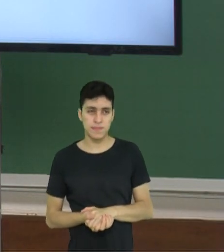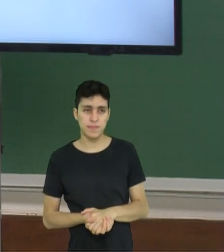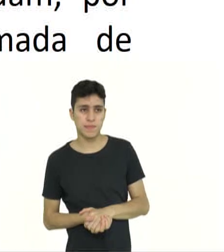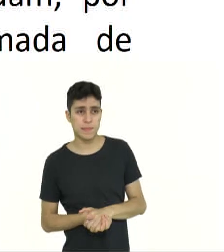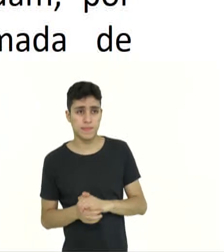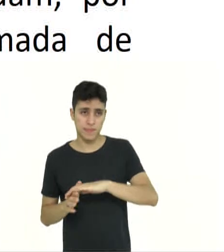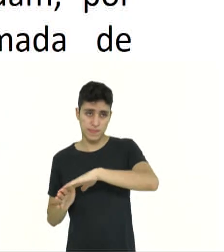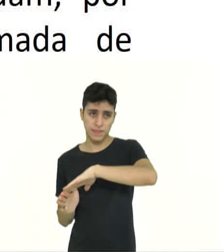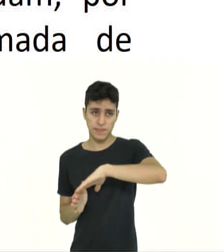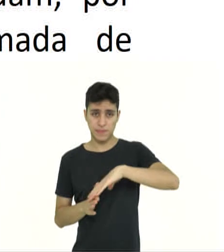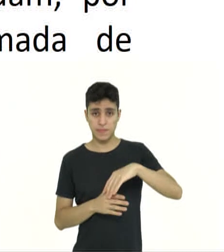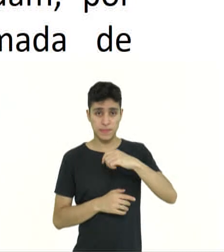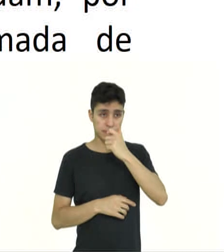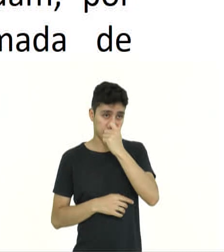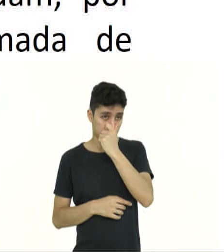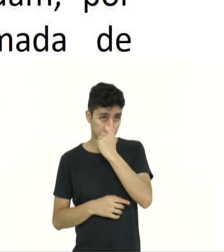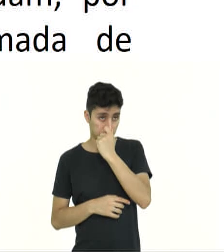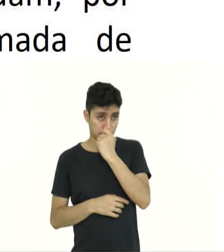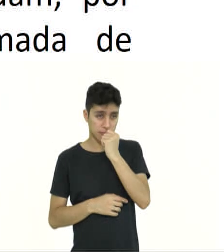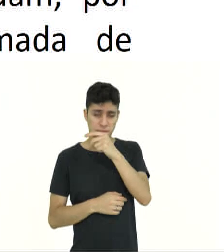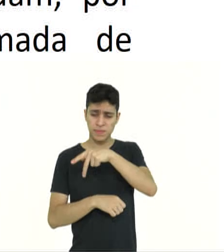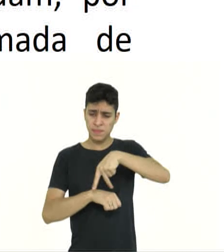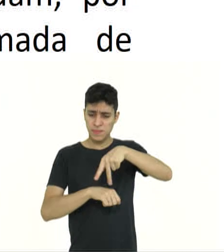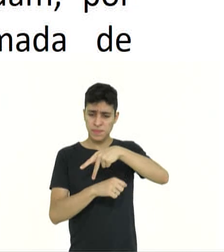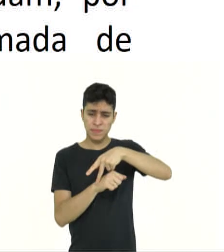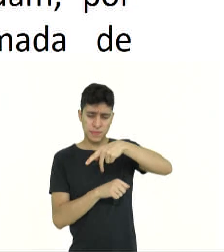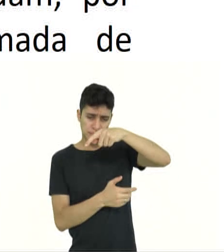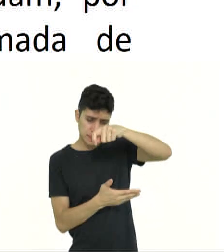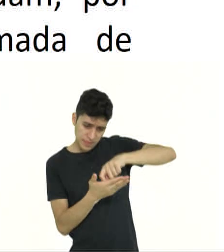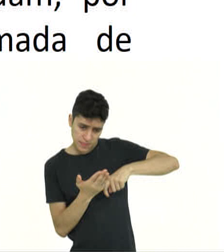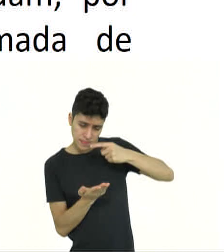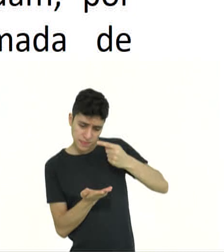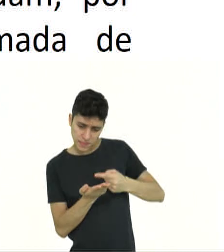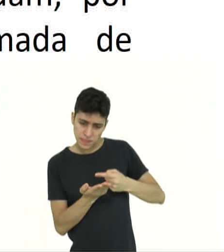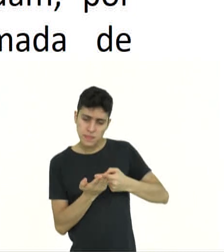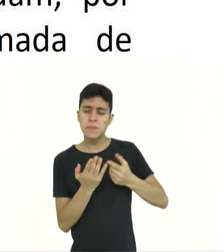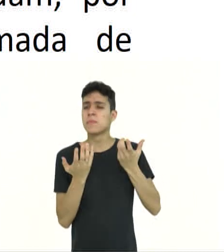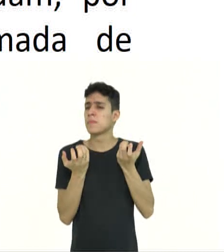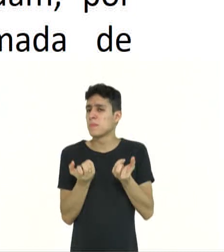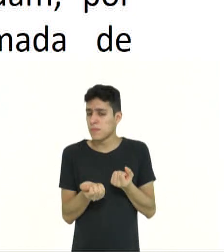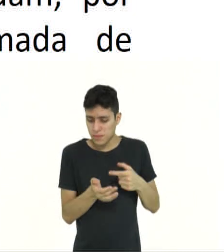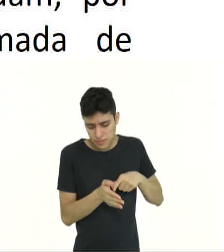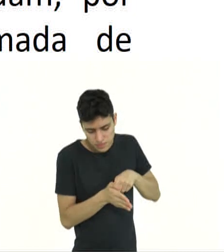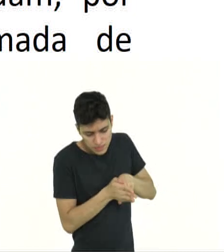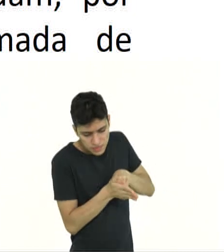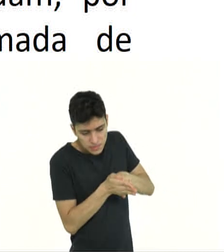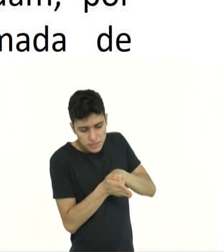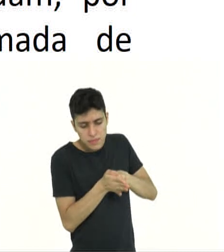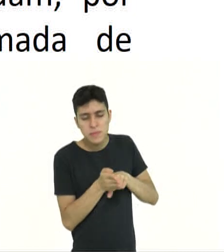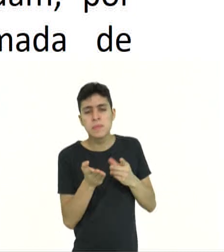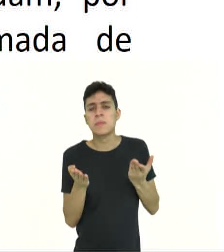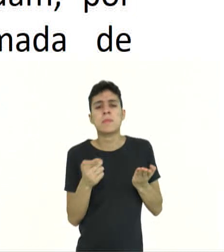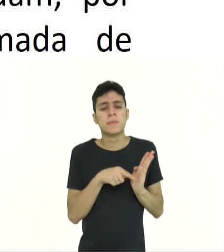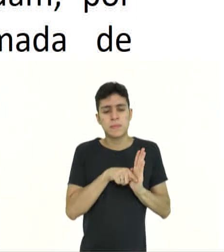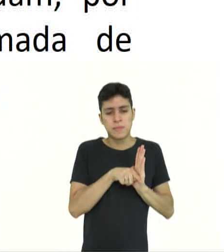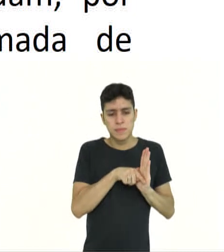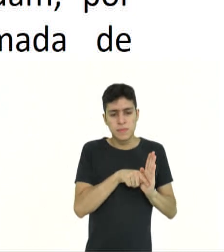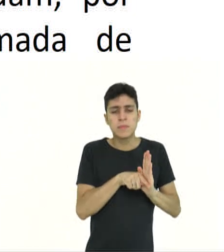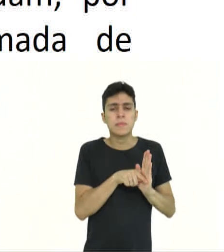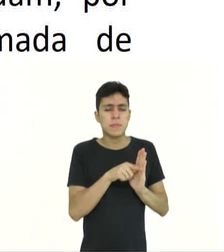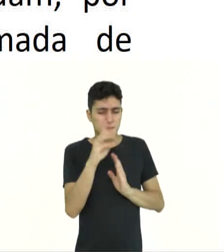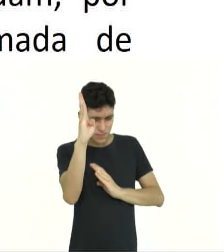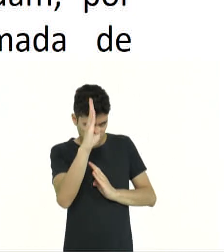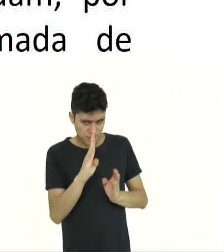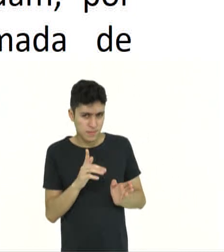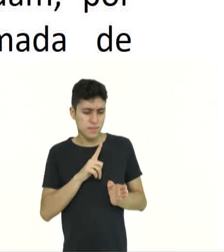Os países que acordaram que o território fosse utilizado para pesquisa, né? As pesquisas brasileiras estão lá, a gente